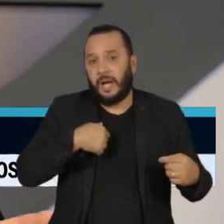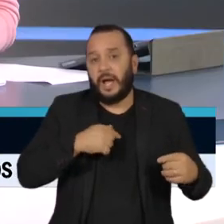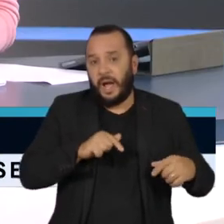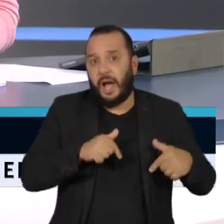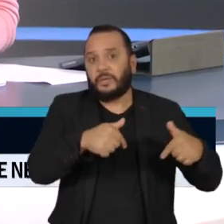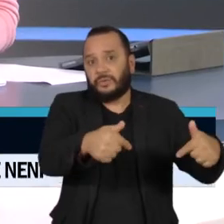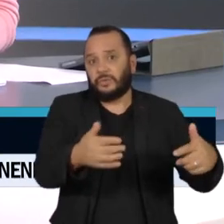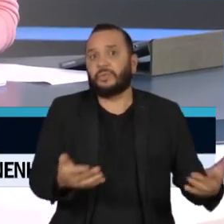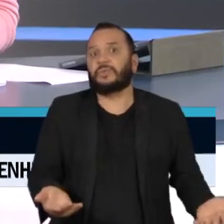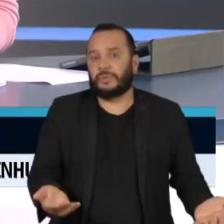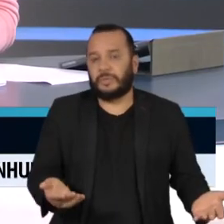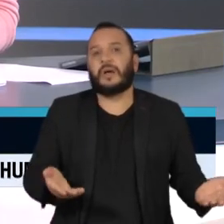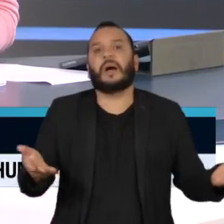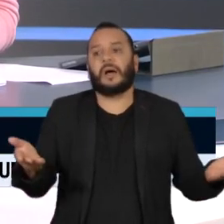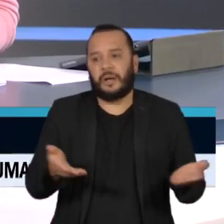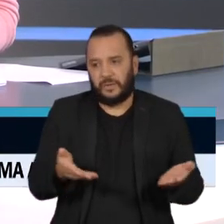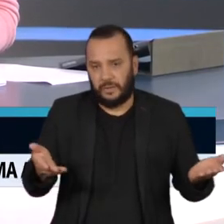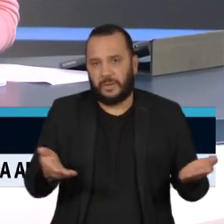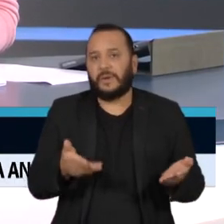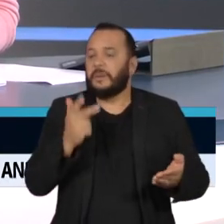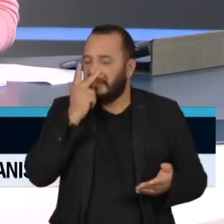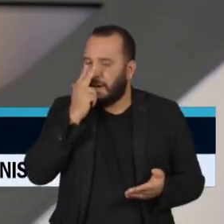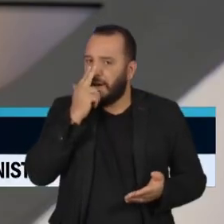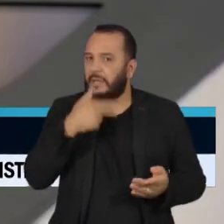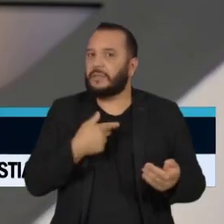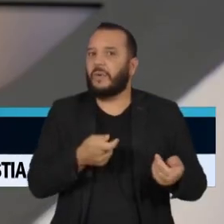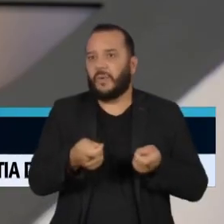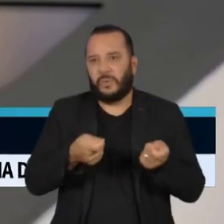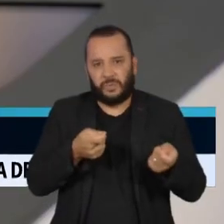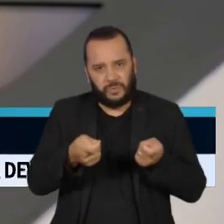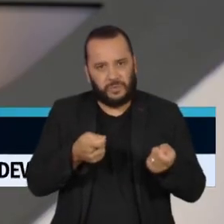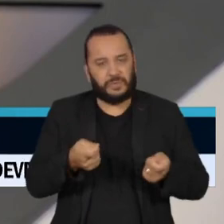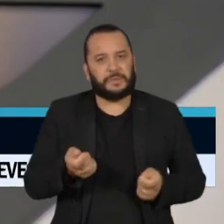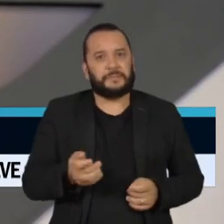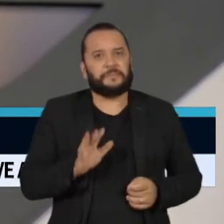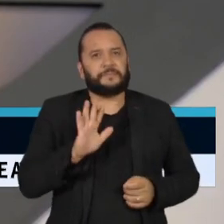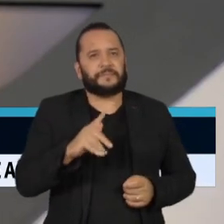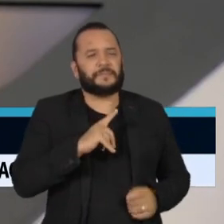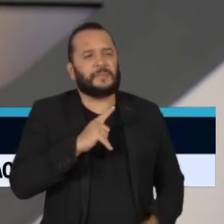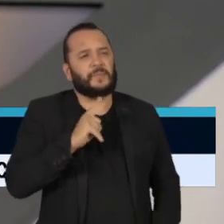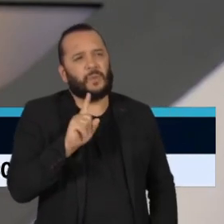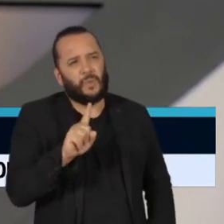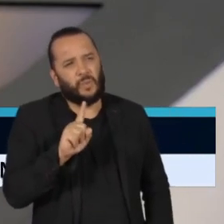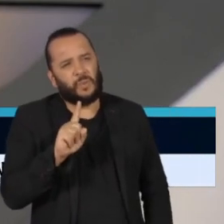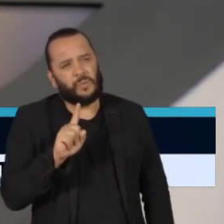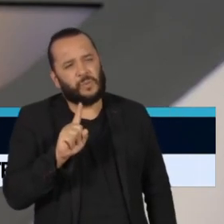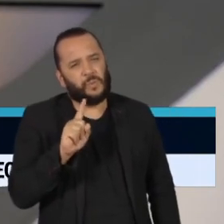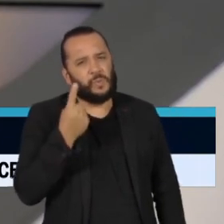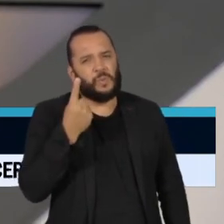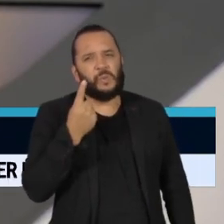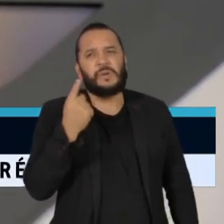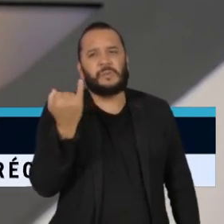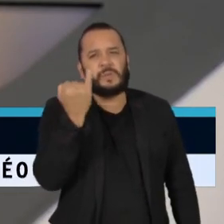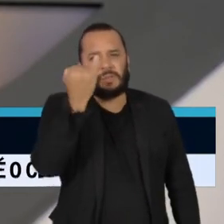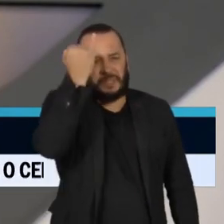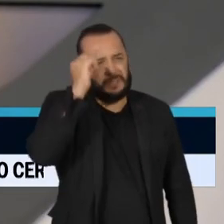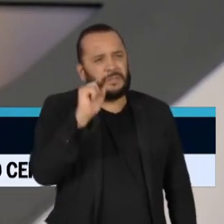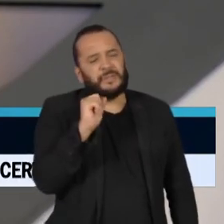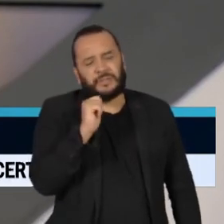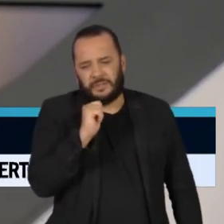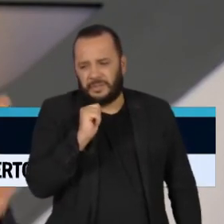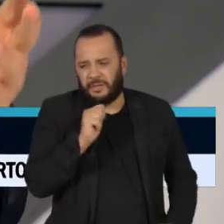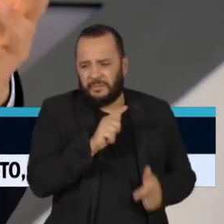parece que as coisas estão sob controle mas não um fato muito relevante que acho que é uma das coisas mais graves dessa